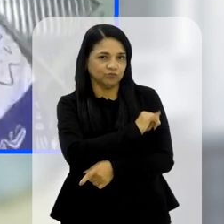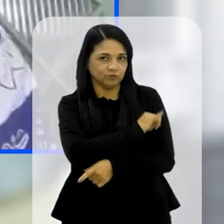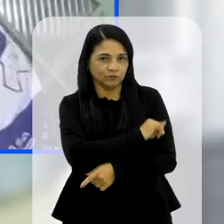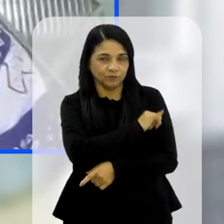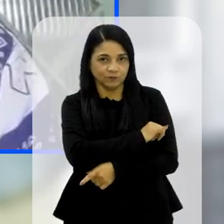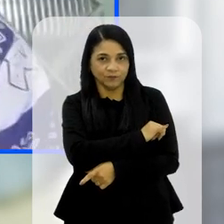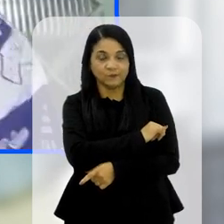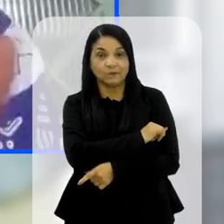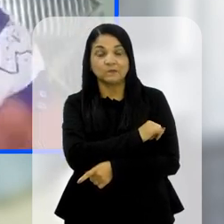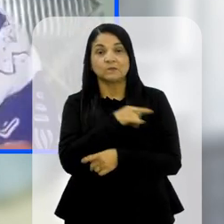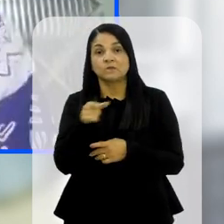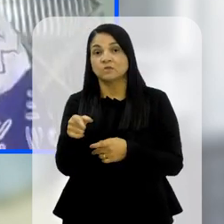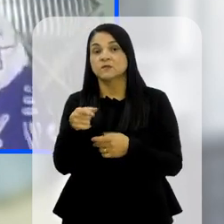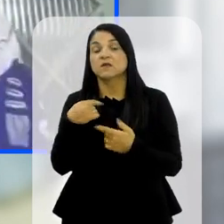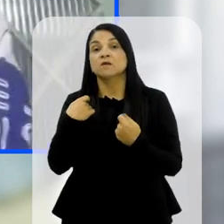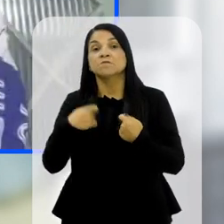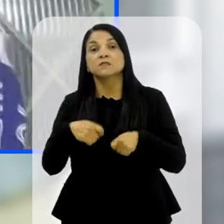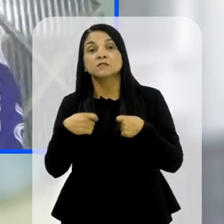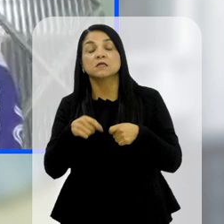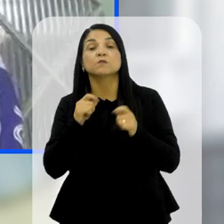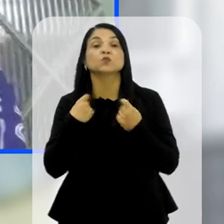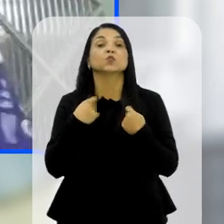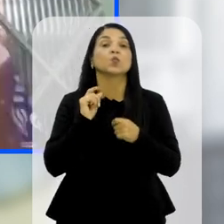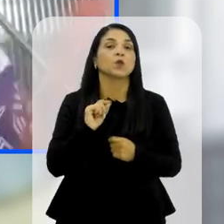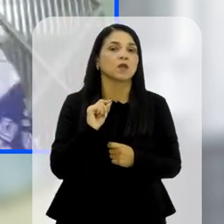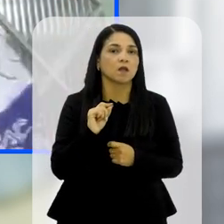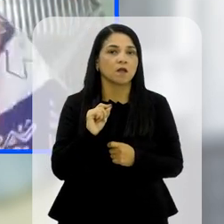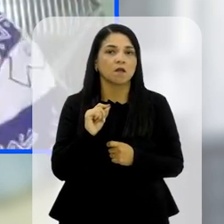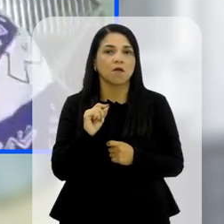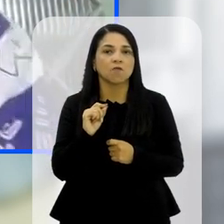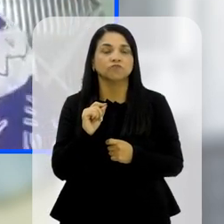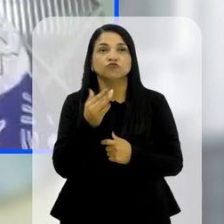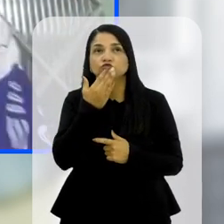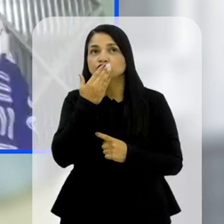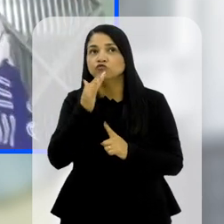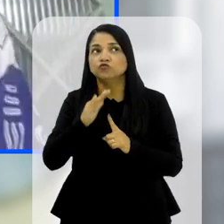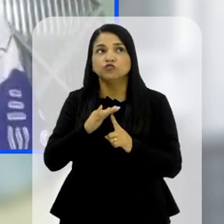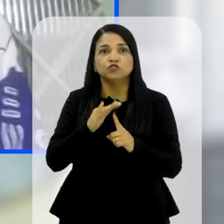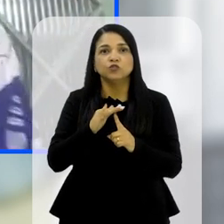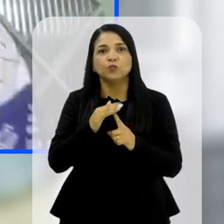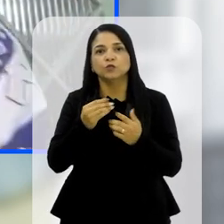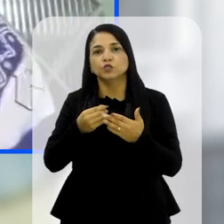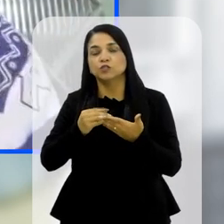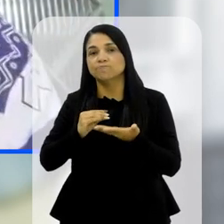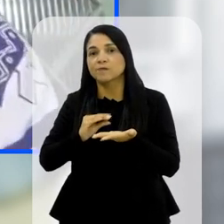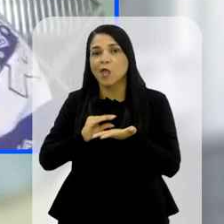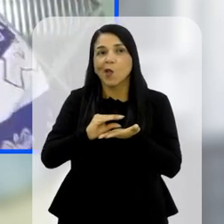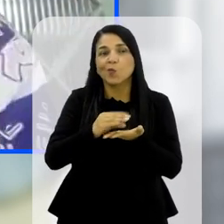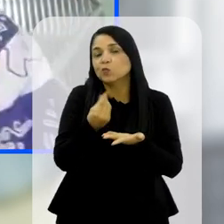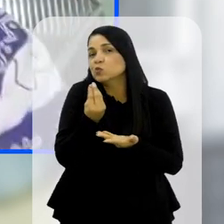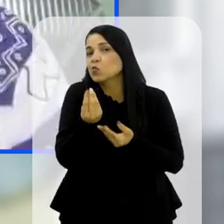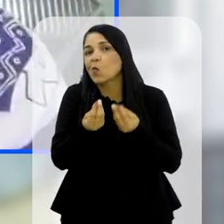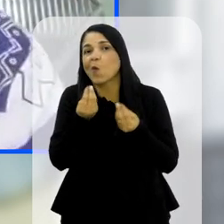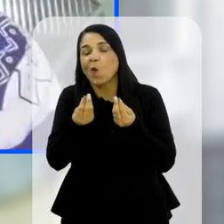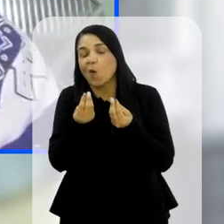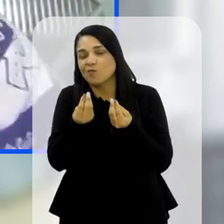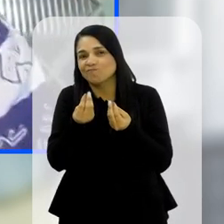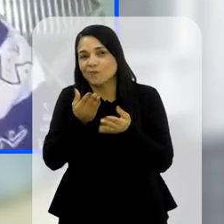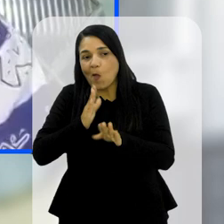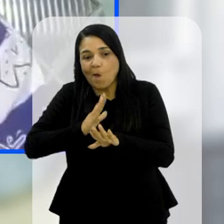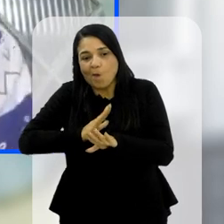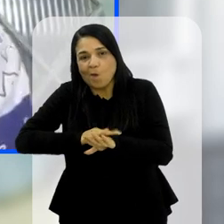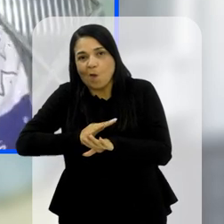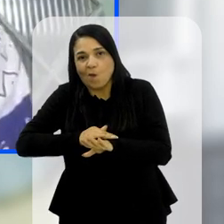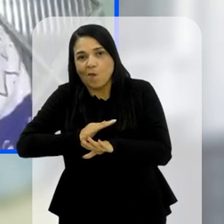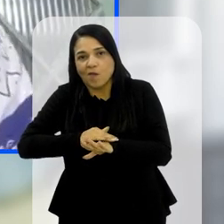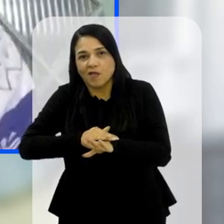Janeiro. Então, para a gente fazer essa manutenção, a gente precisa ter algum tipo de recurso. E da onde vem esse recurso? Esse é